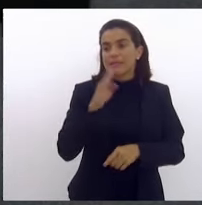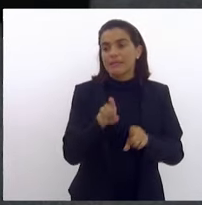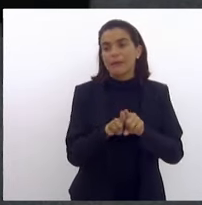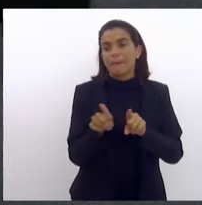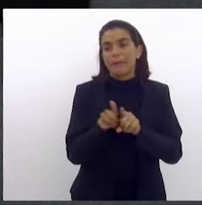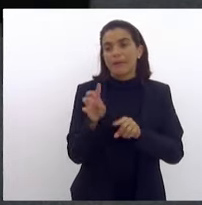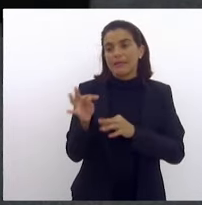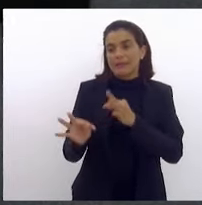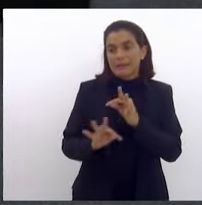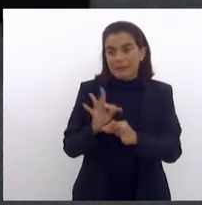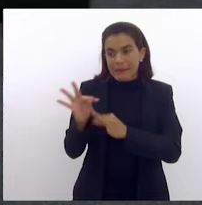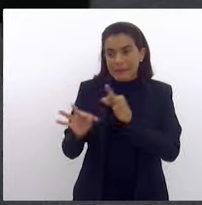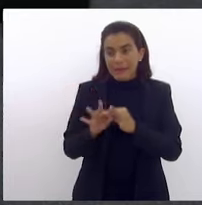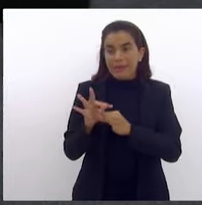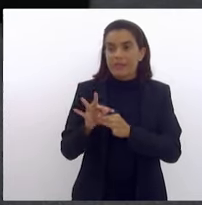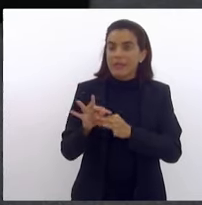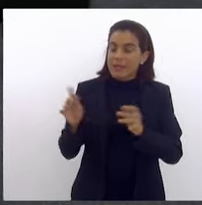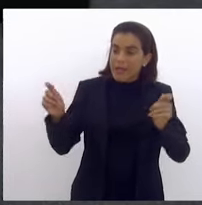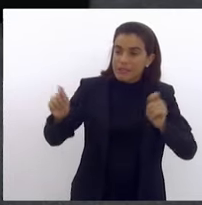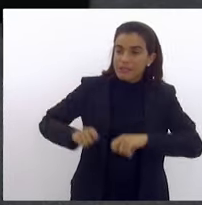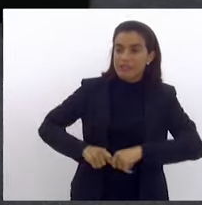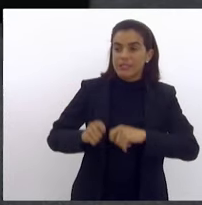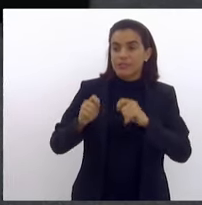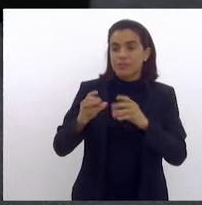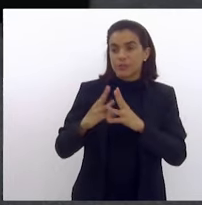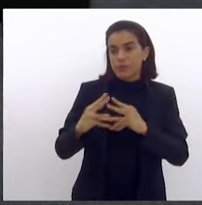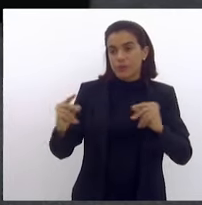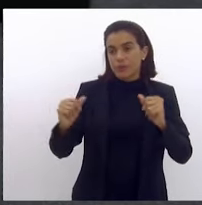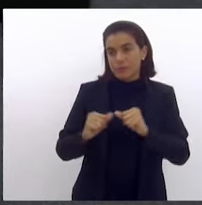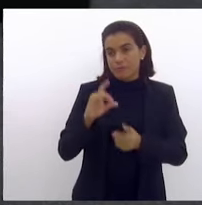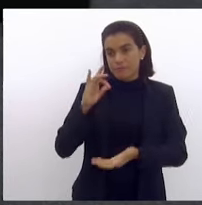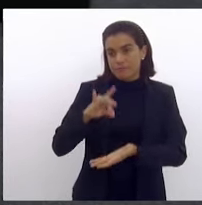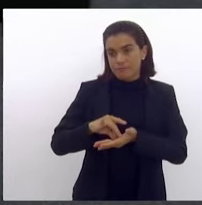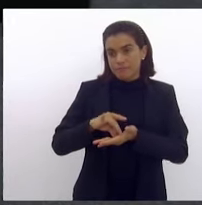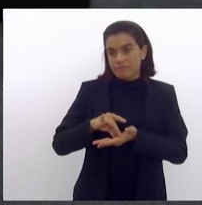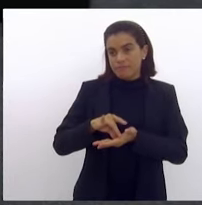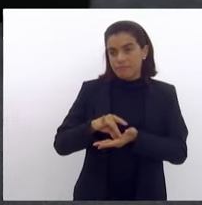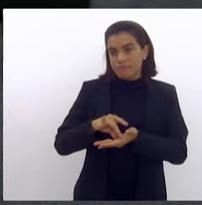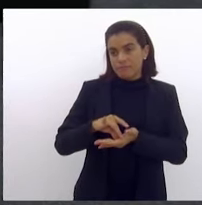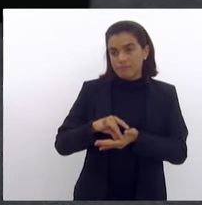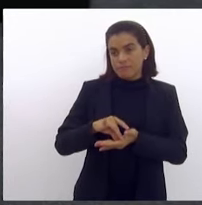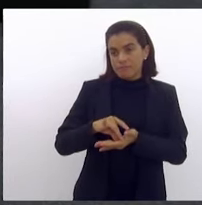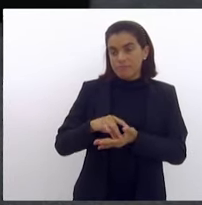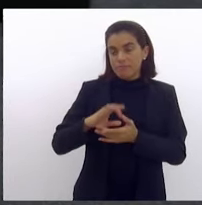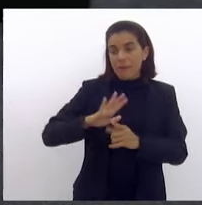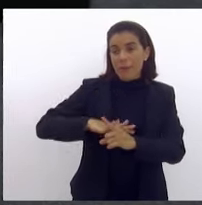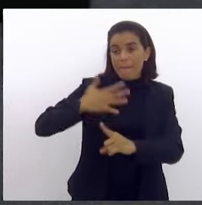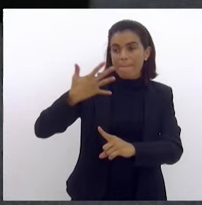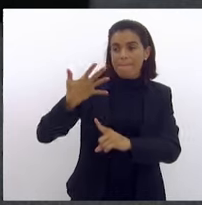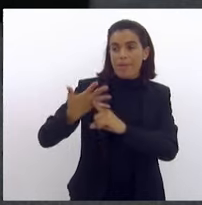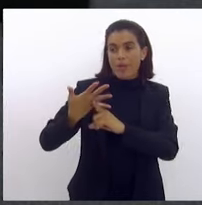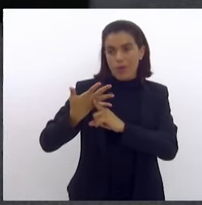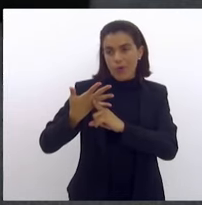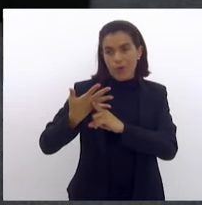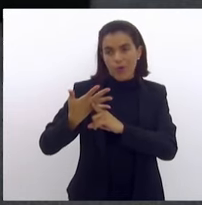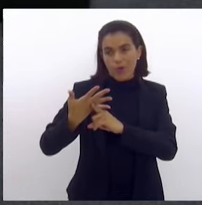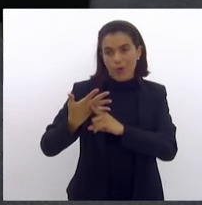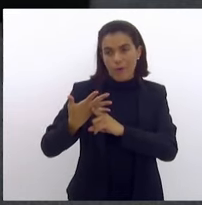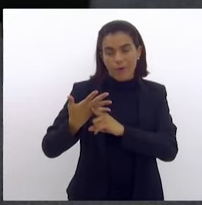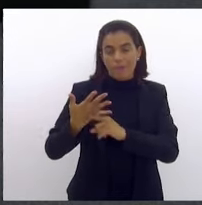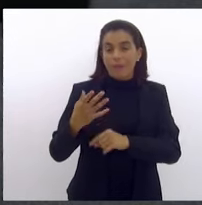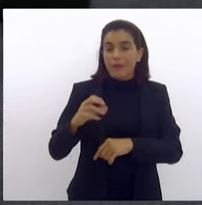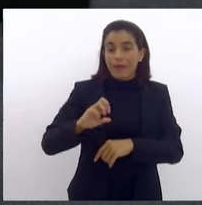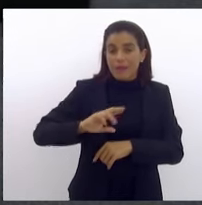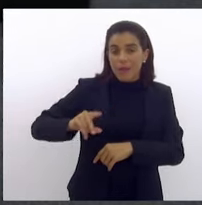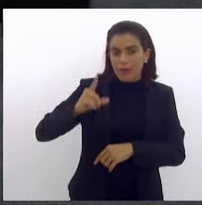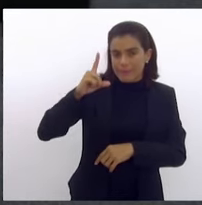tratado e que as chances de cura sejam, de fato, maiores e não remotas, porque, no final